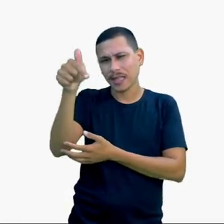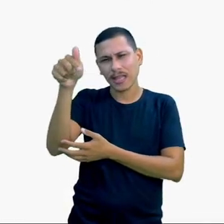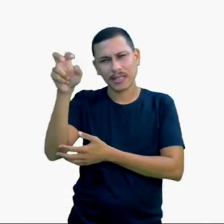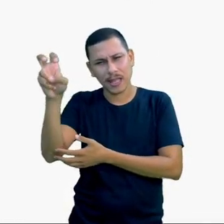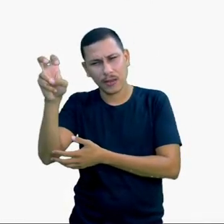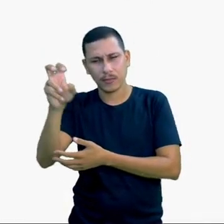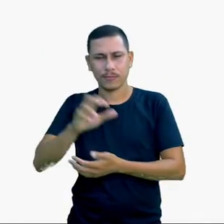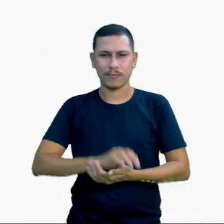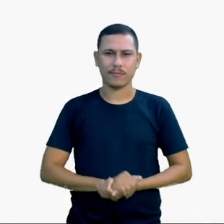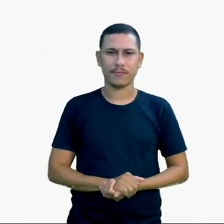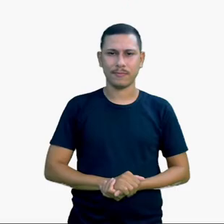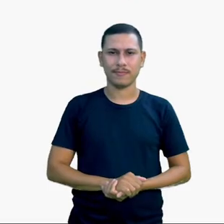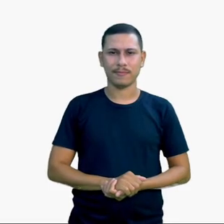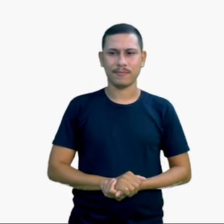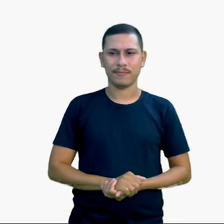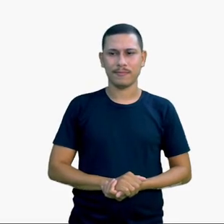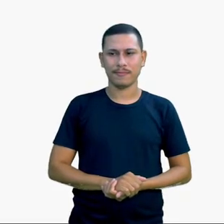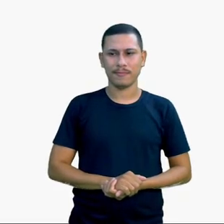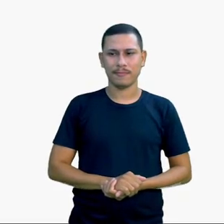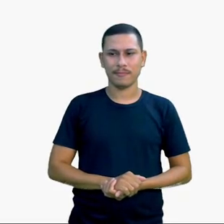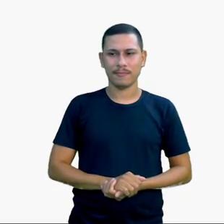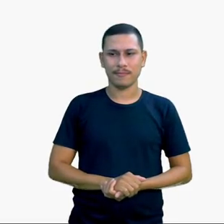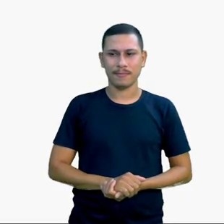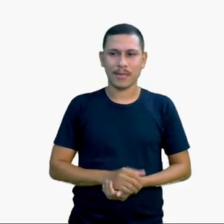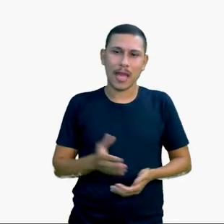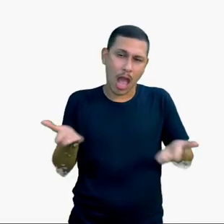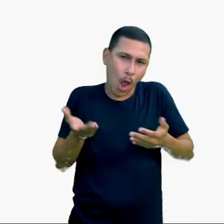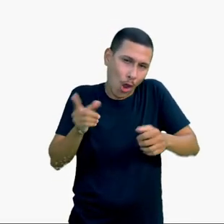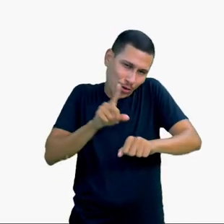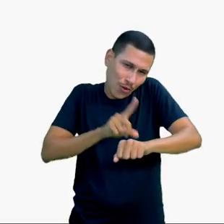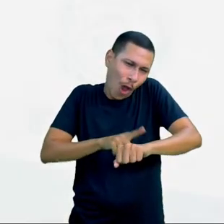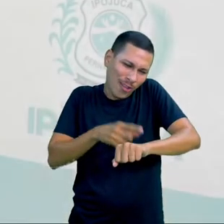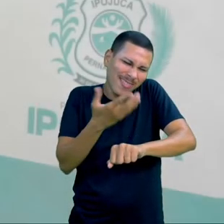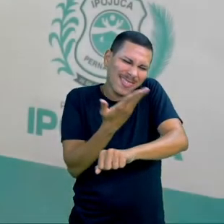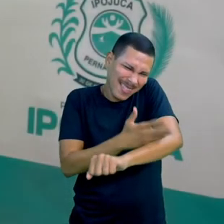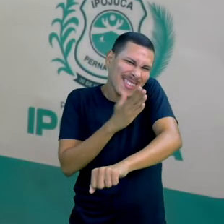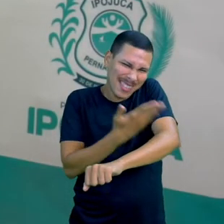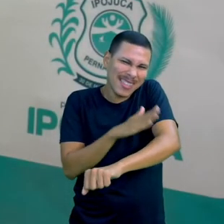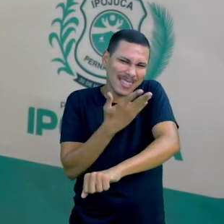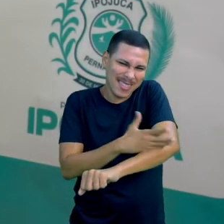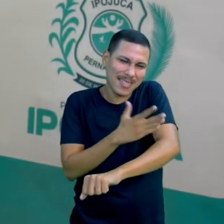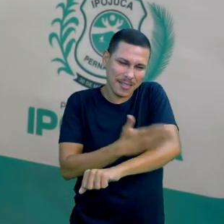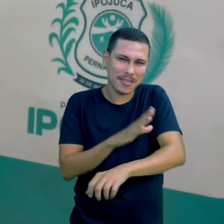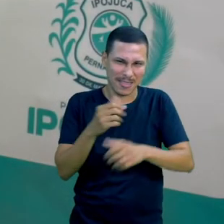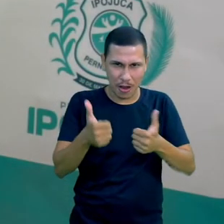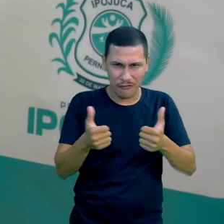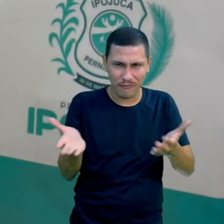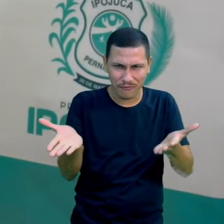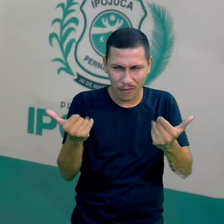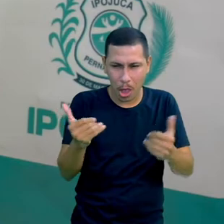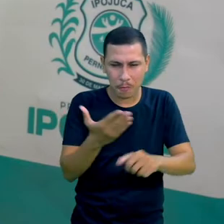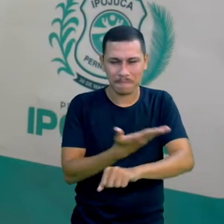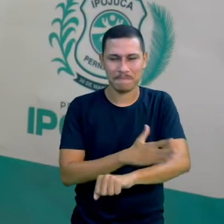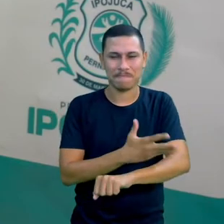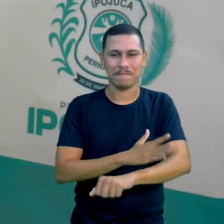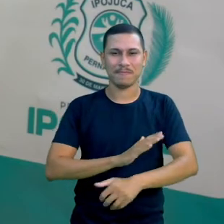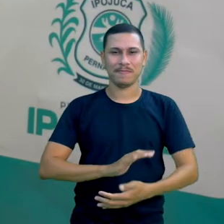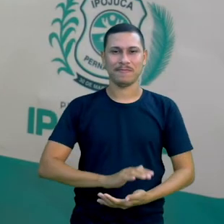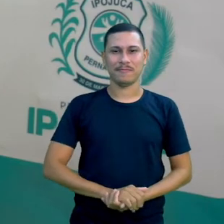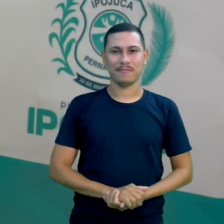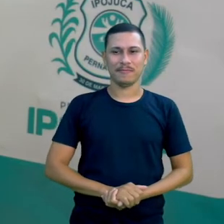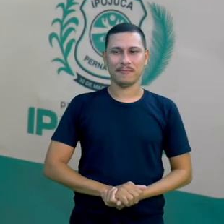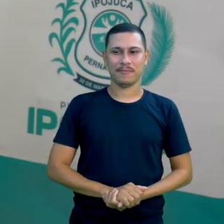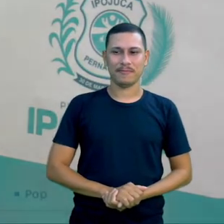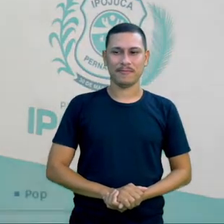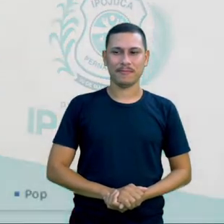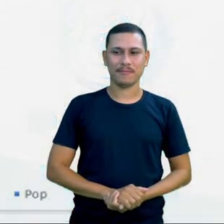R$ 6,75. Ok? Vamos lá? Agora é hora de praticar um pouco. Vamos praticar um pouco? Vamos